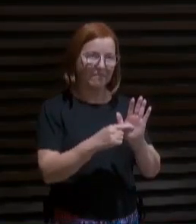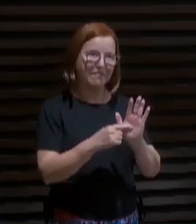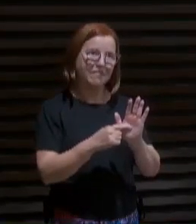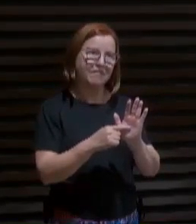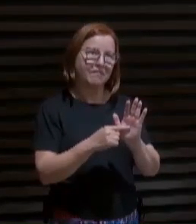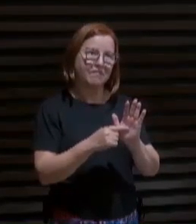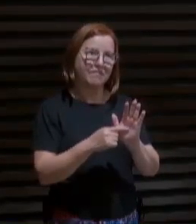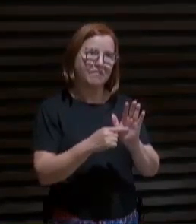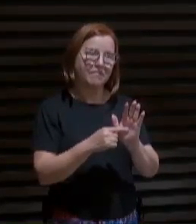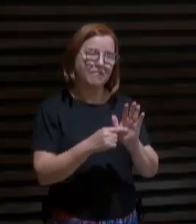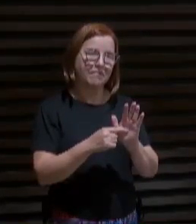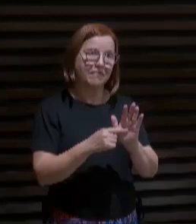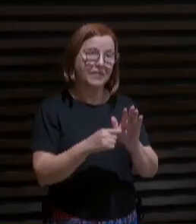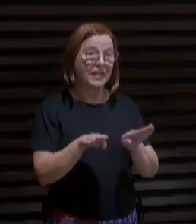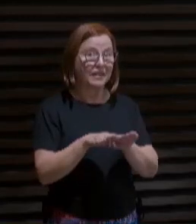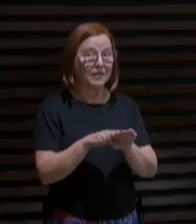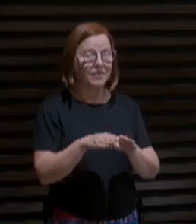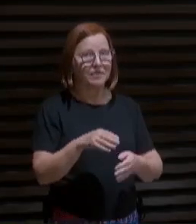E o princípio da morte,